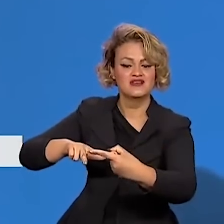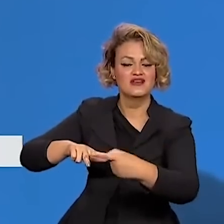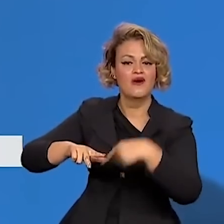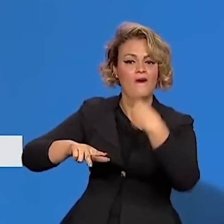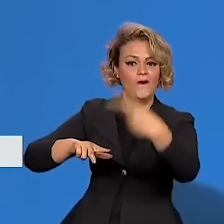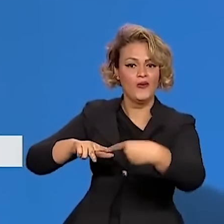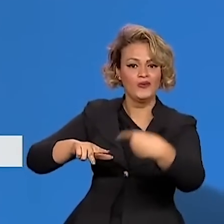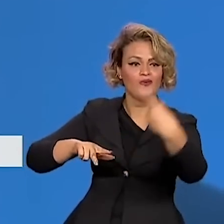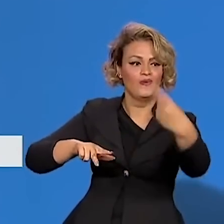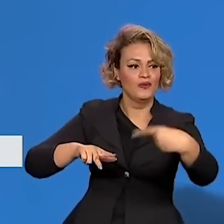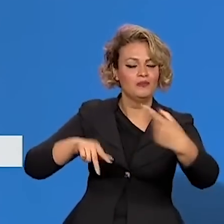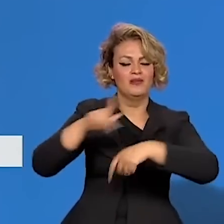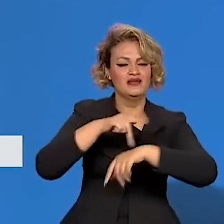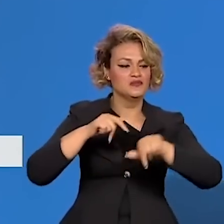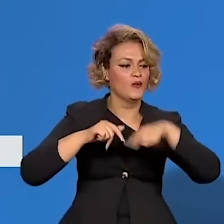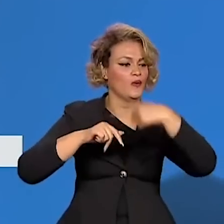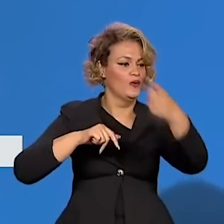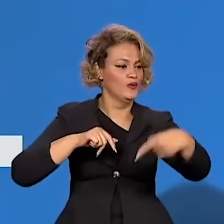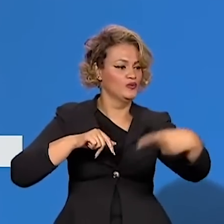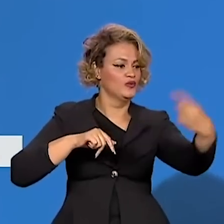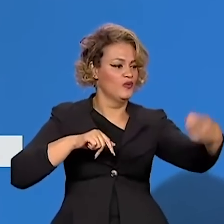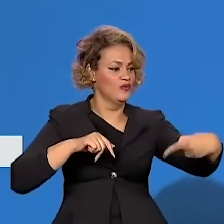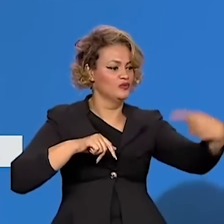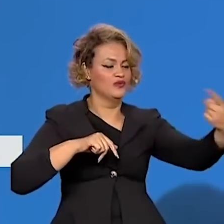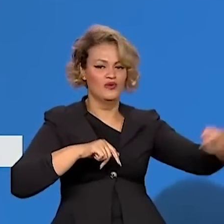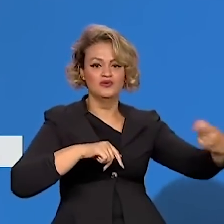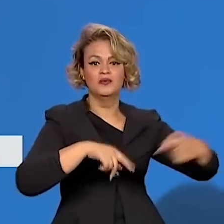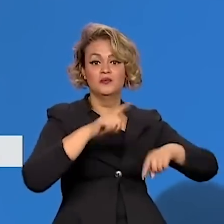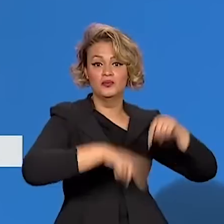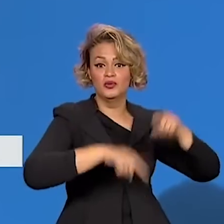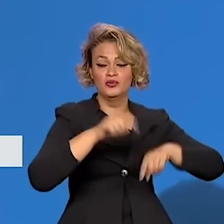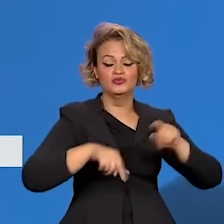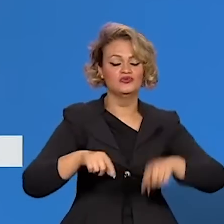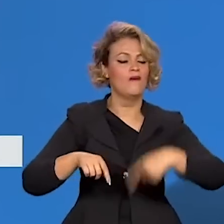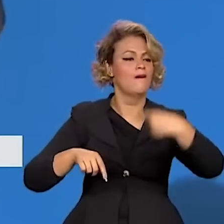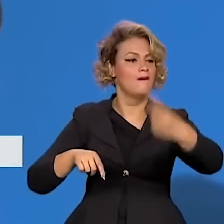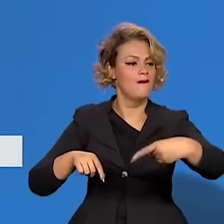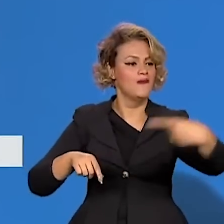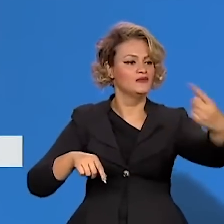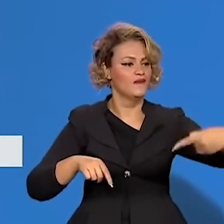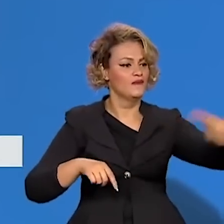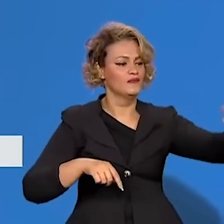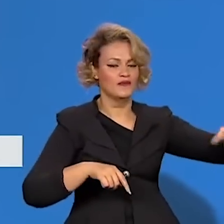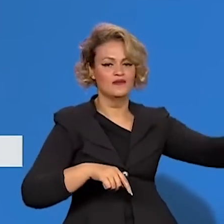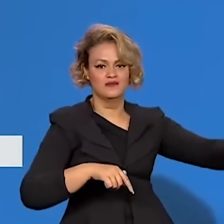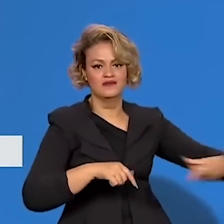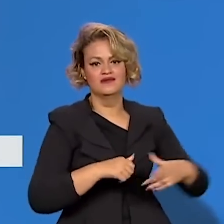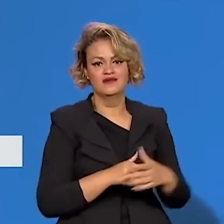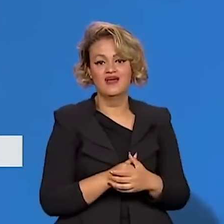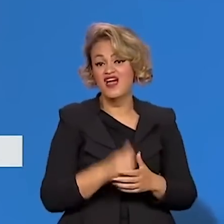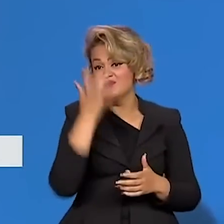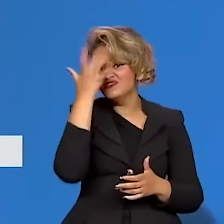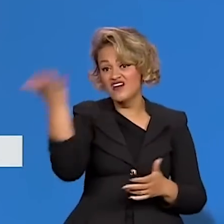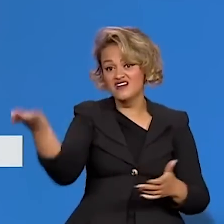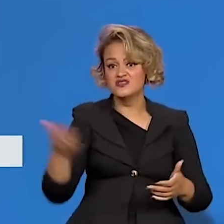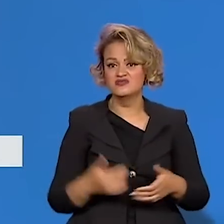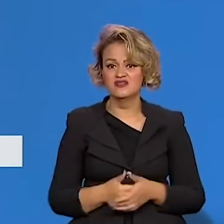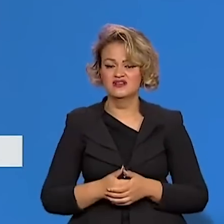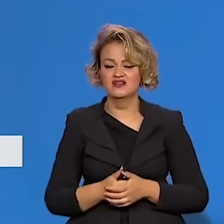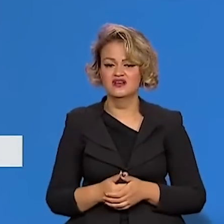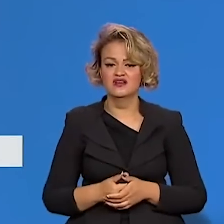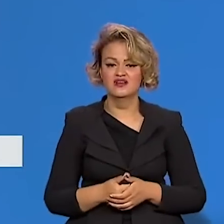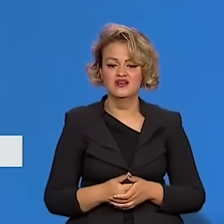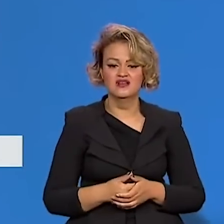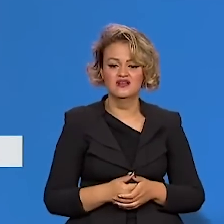produziu os produtos juntos e de Portugal se exportar esse produto para outros países europeus é muito mais fácil